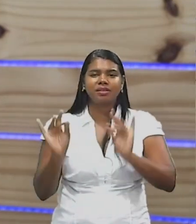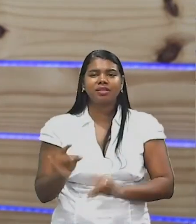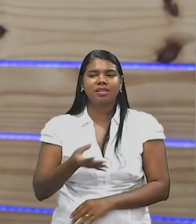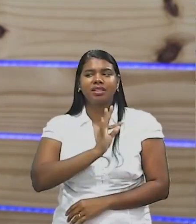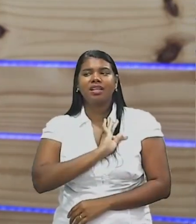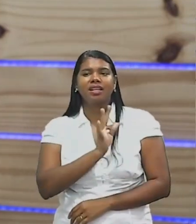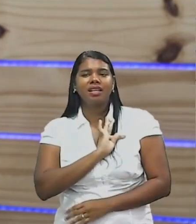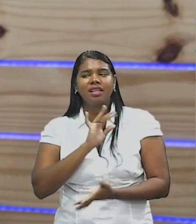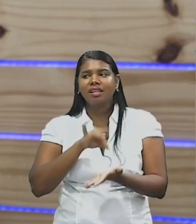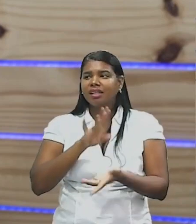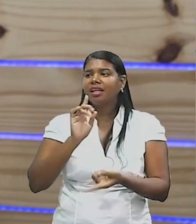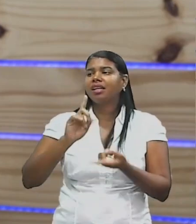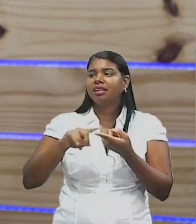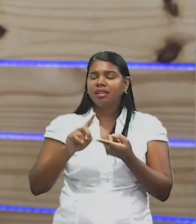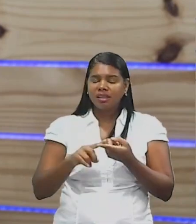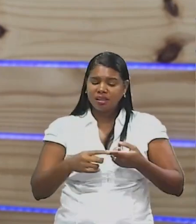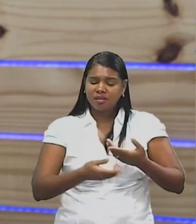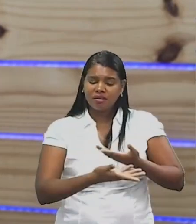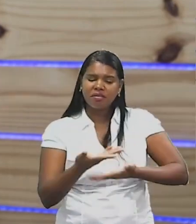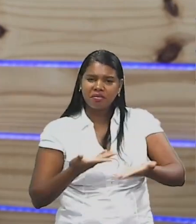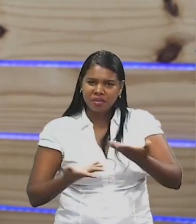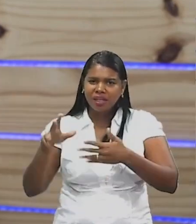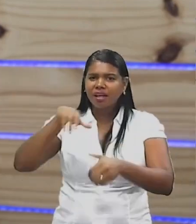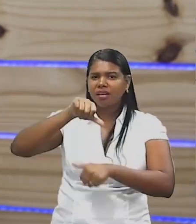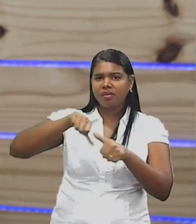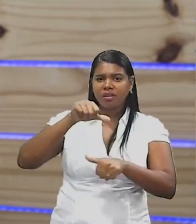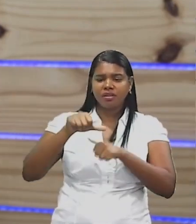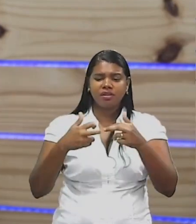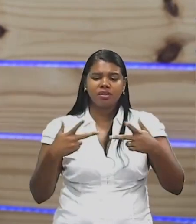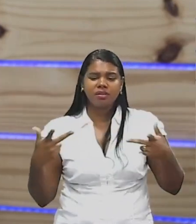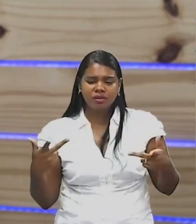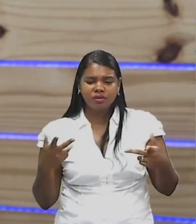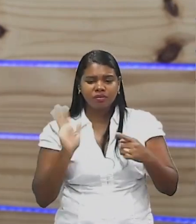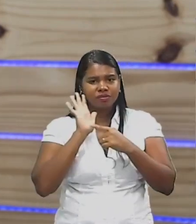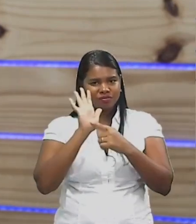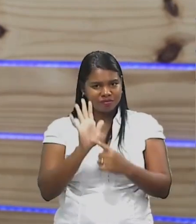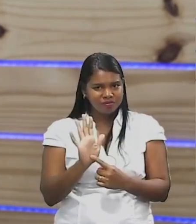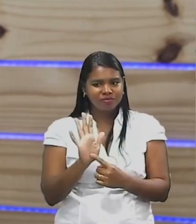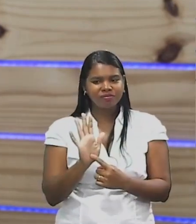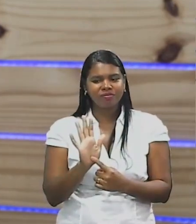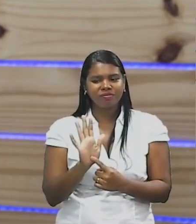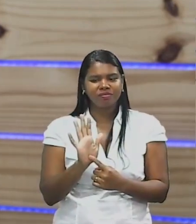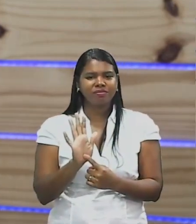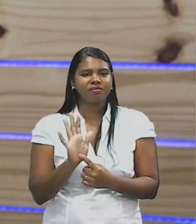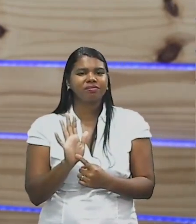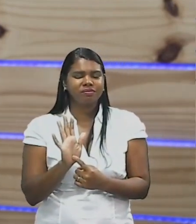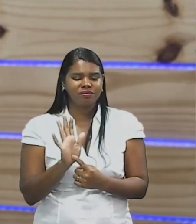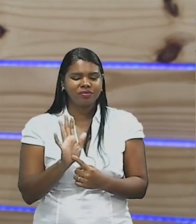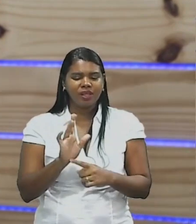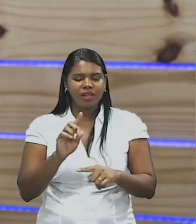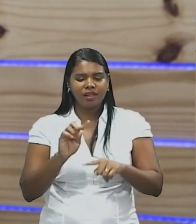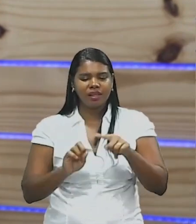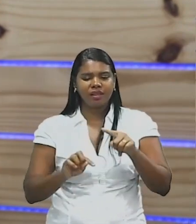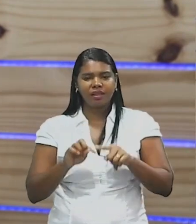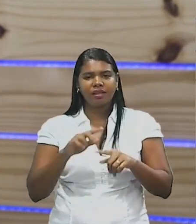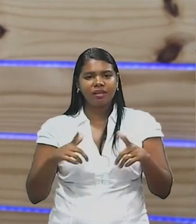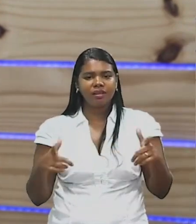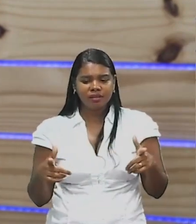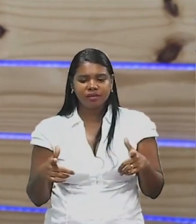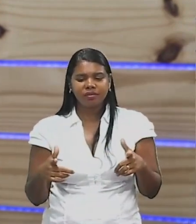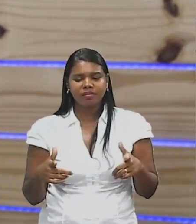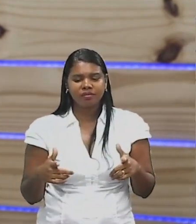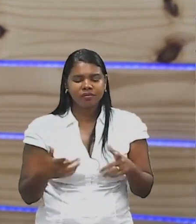técnicas e sejam viáveis, né? Transformadas em uma coisa tangível, né? Uma coisa em que o produto ele realmente